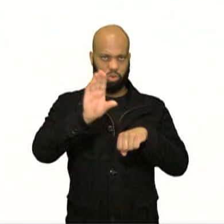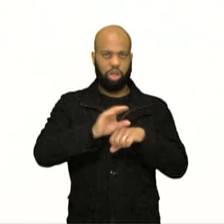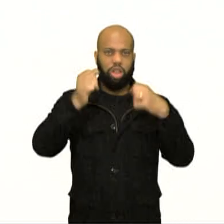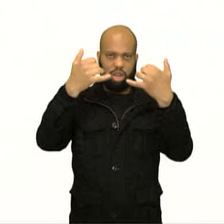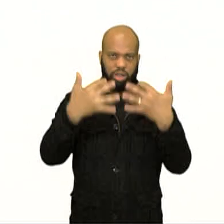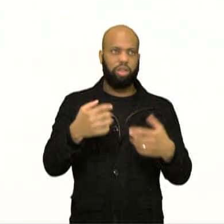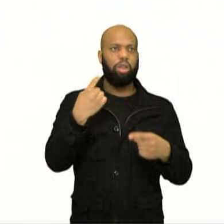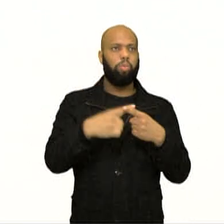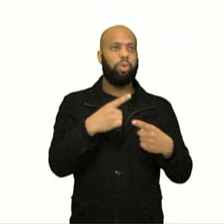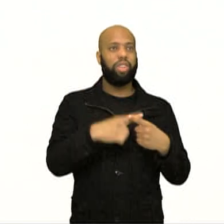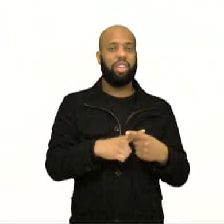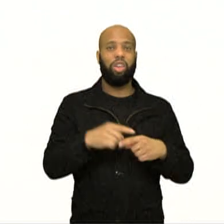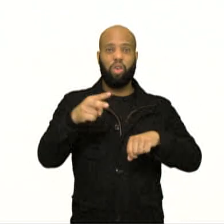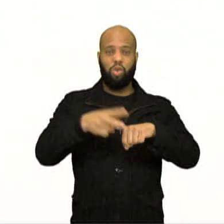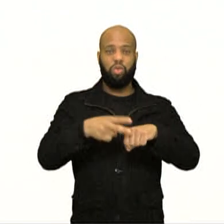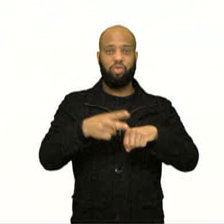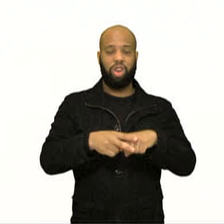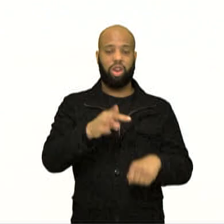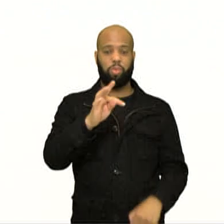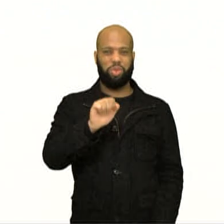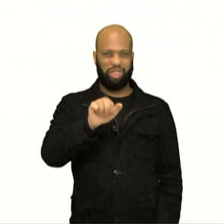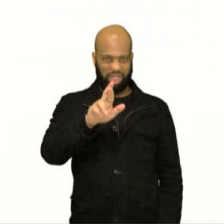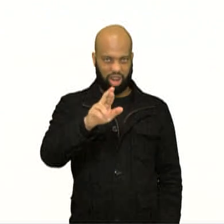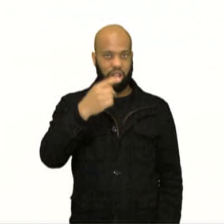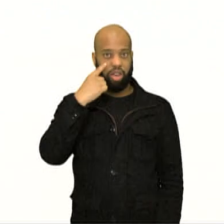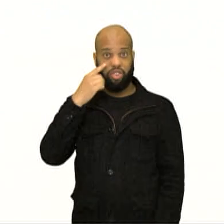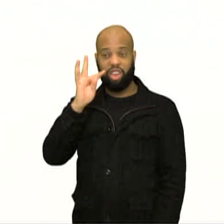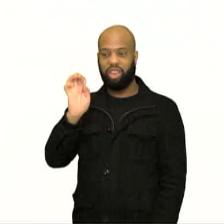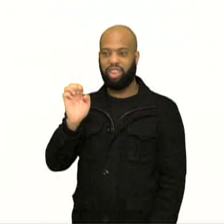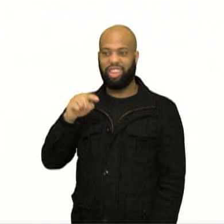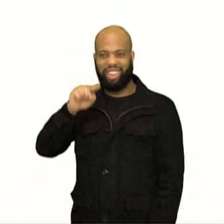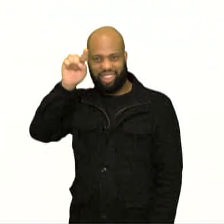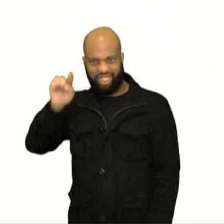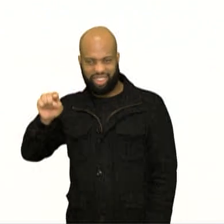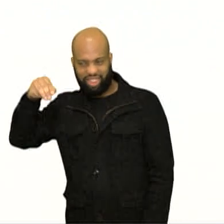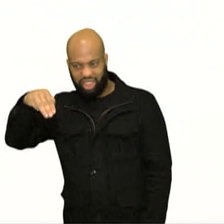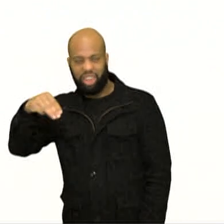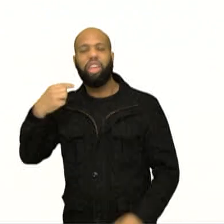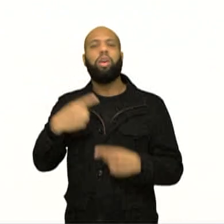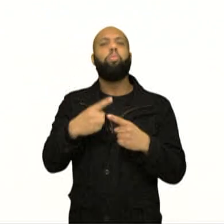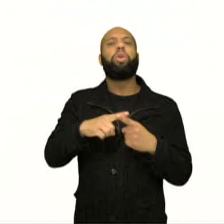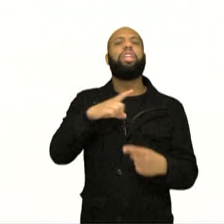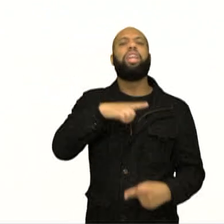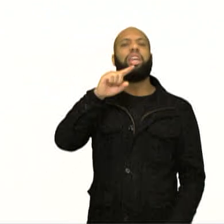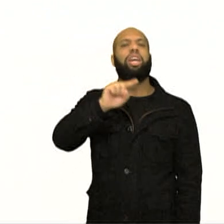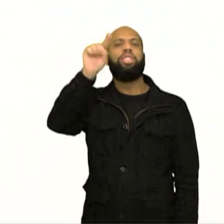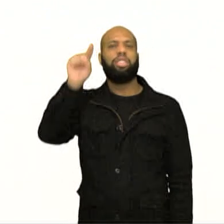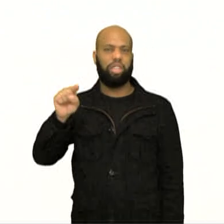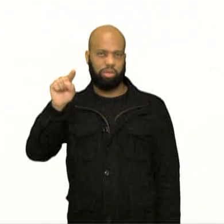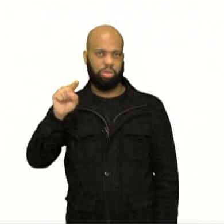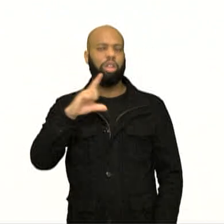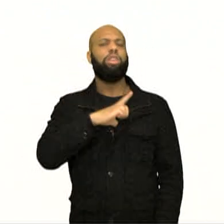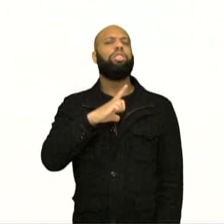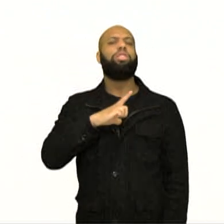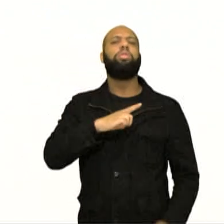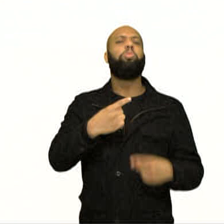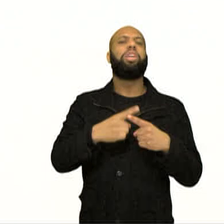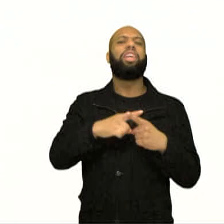o verbo ter destacado no enunciado ser acentuado, né? Estamos falando da forma verbal tem